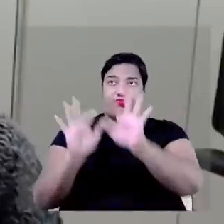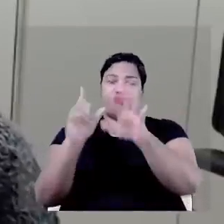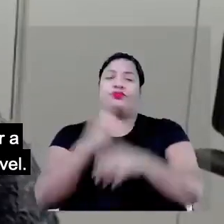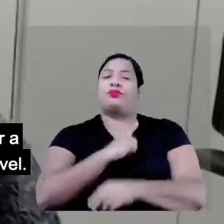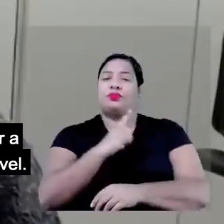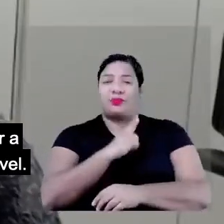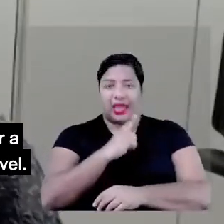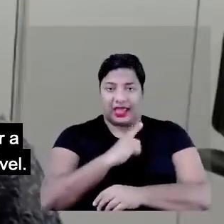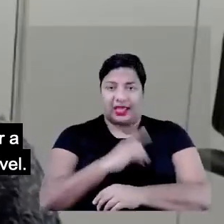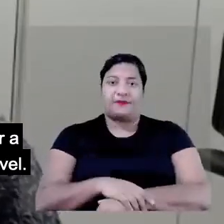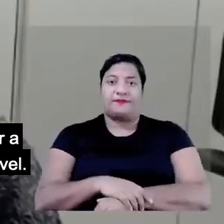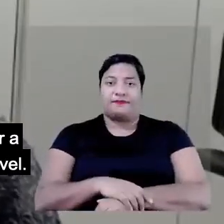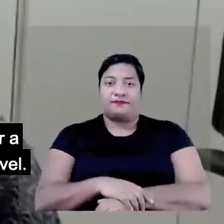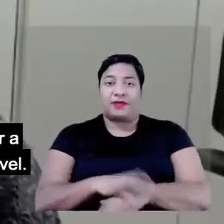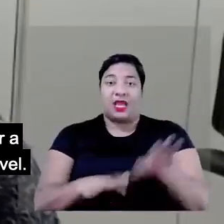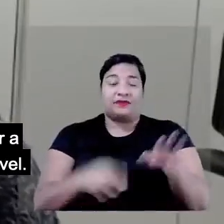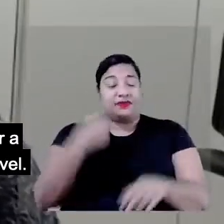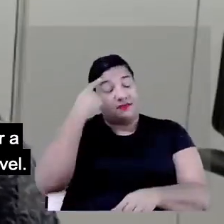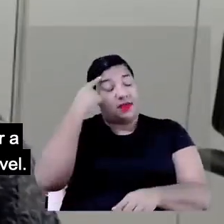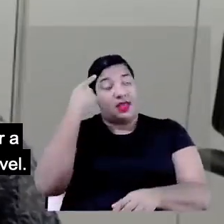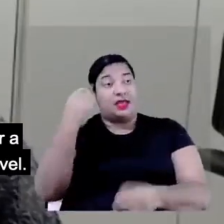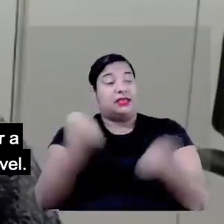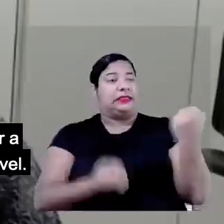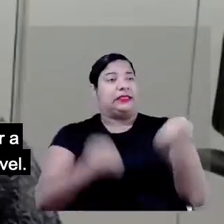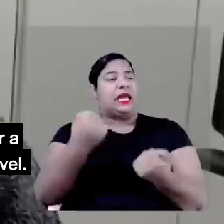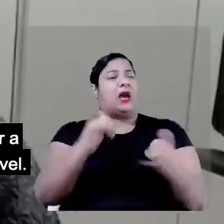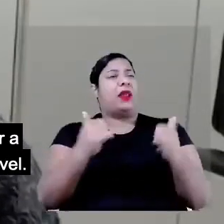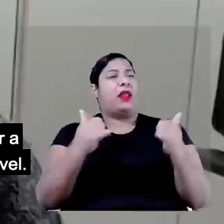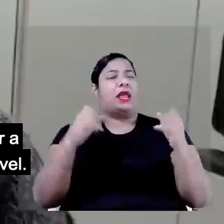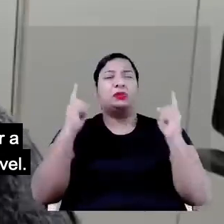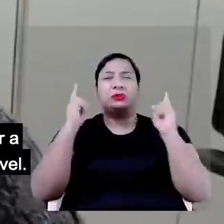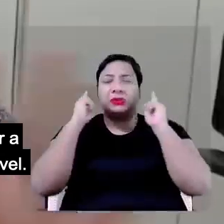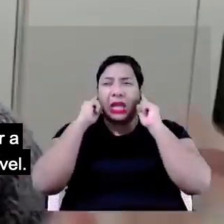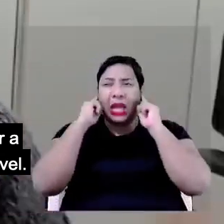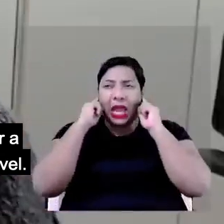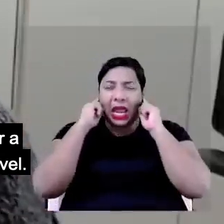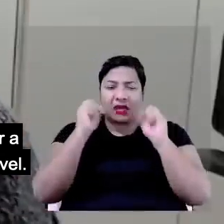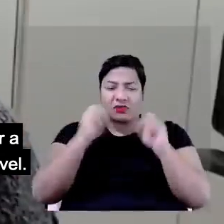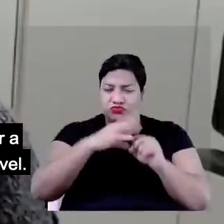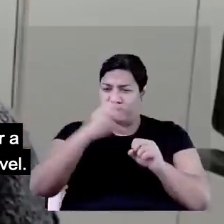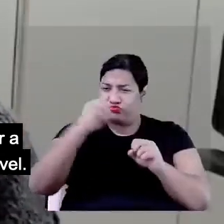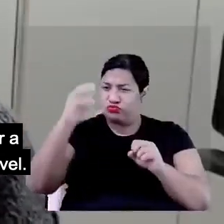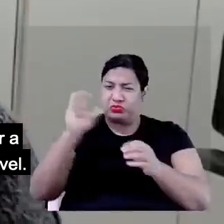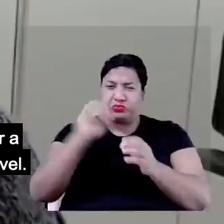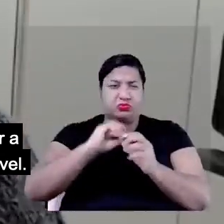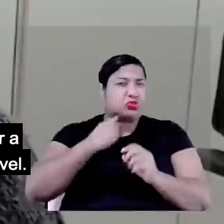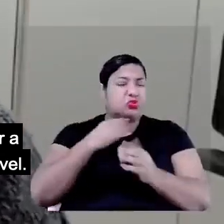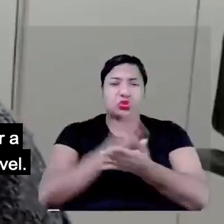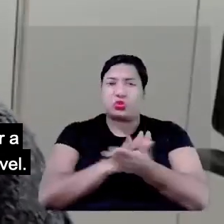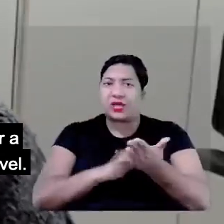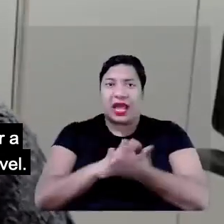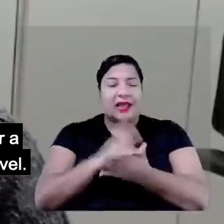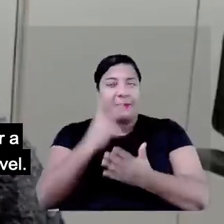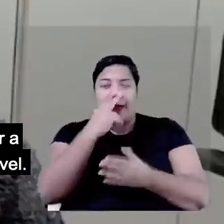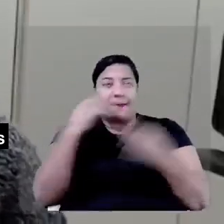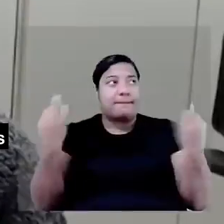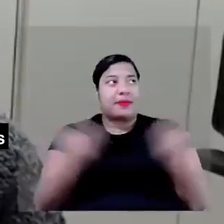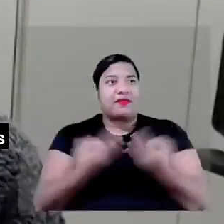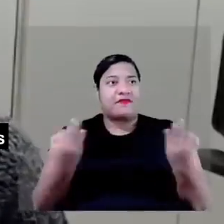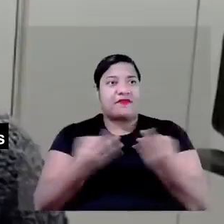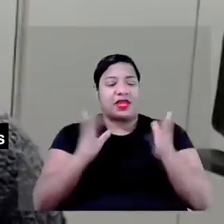o pessoal vê o veículo elétrico rodando na rua sem fazer barulho, sem soltar fumaça, acha que aquilo ali é limpo, perfeito e 100%